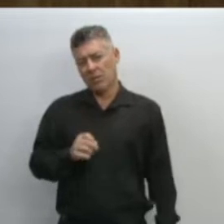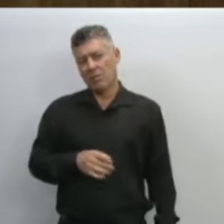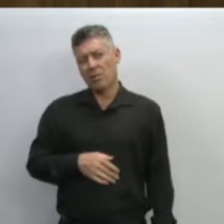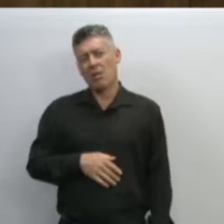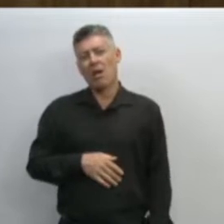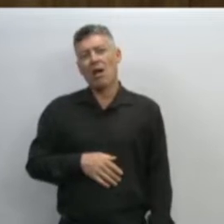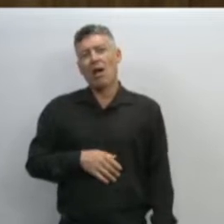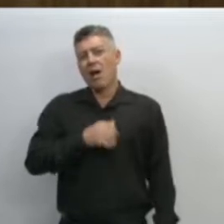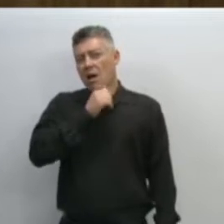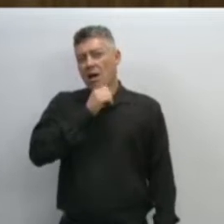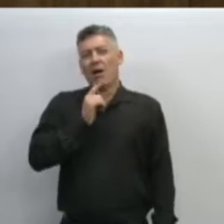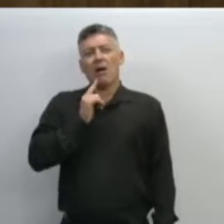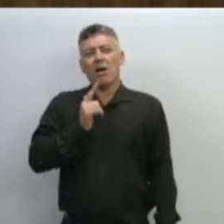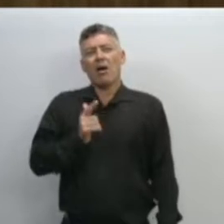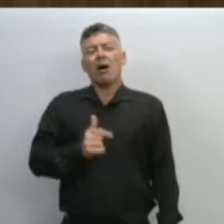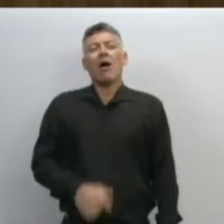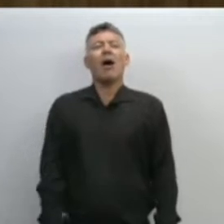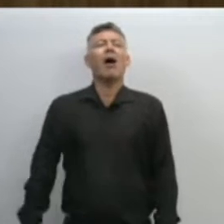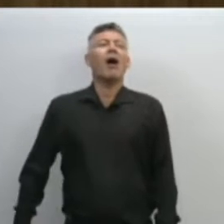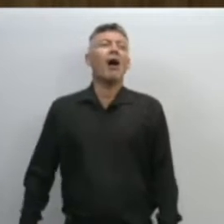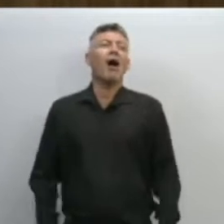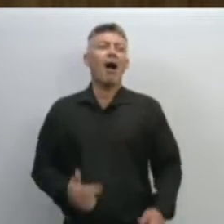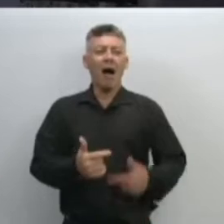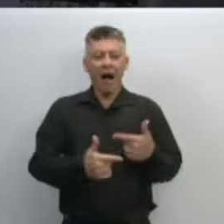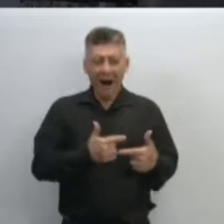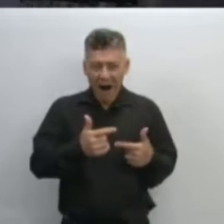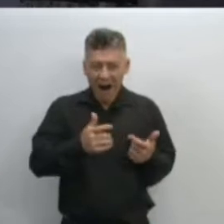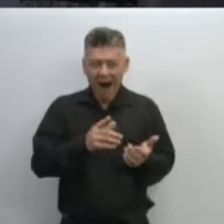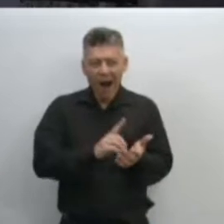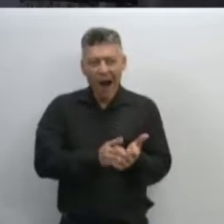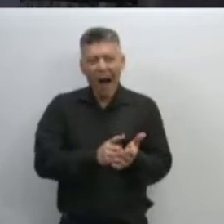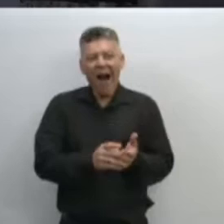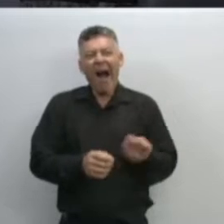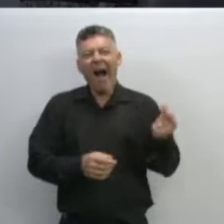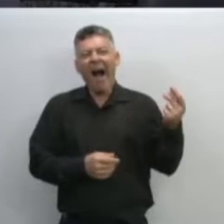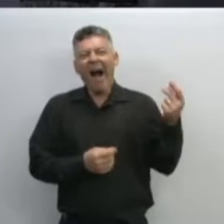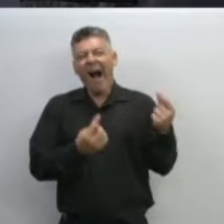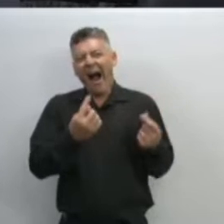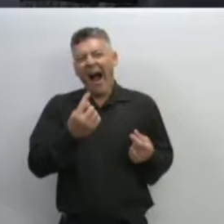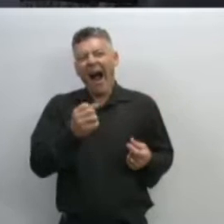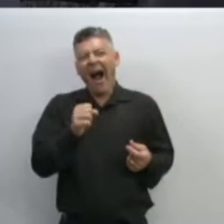Anso Lopes. Eu trabalhei no Alecrim no ano de